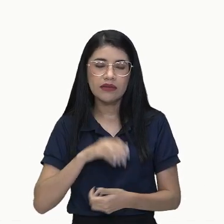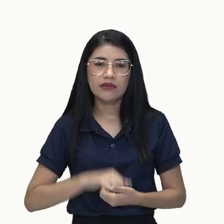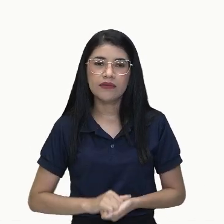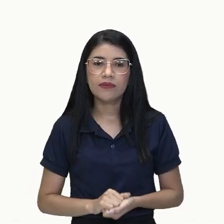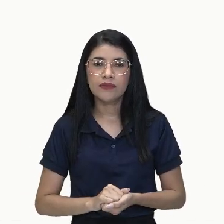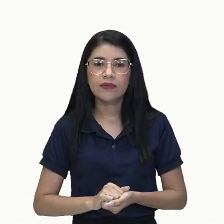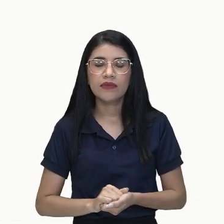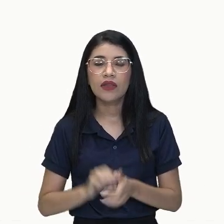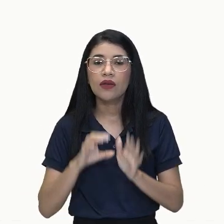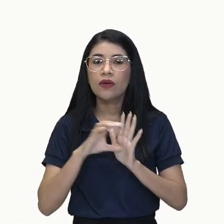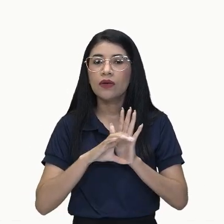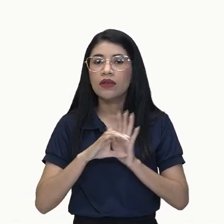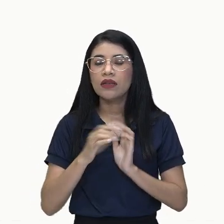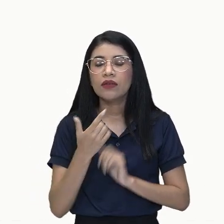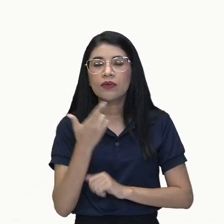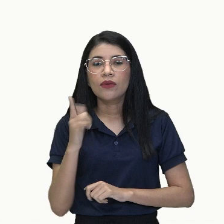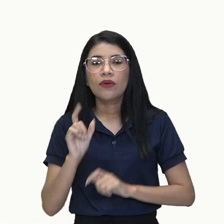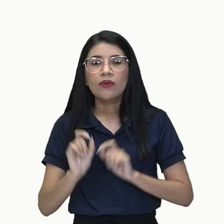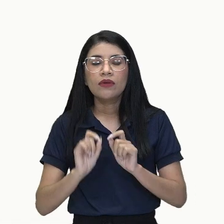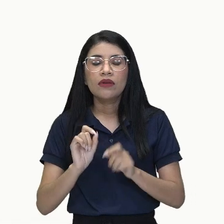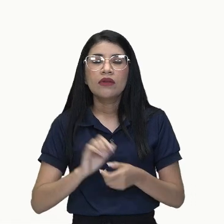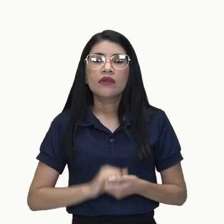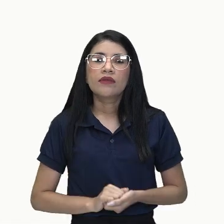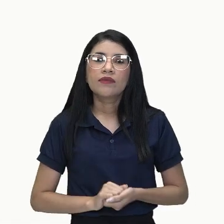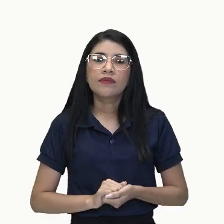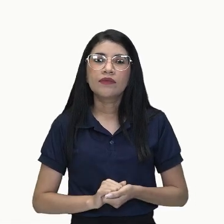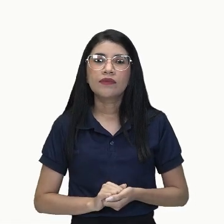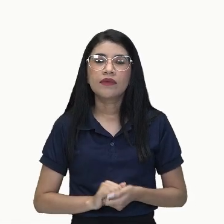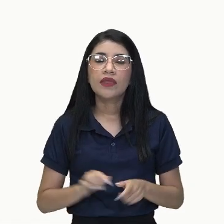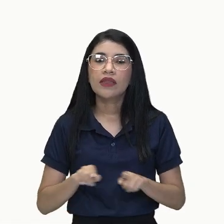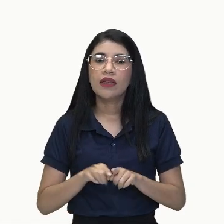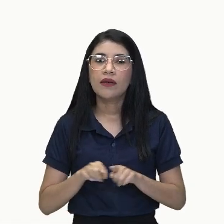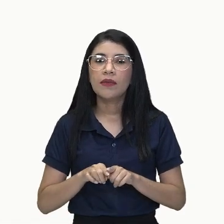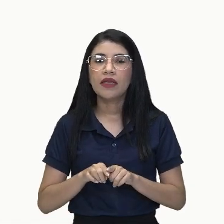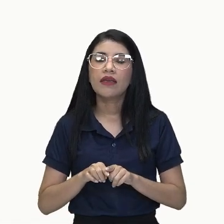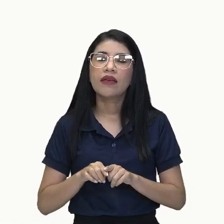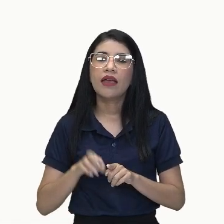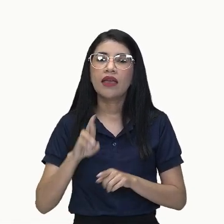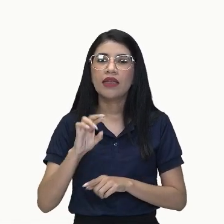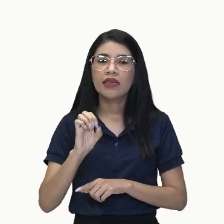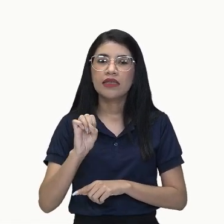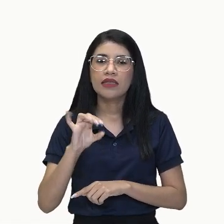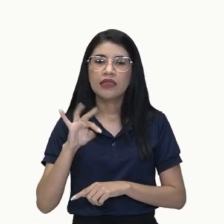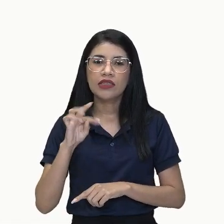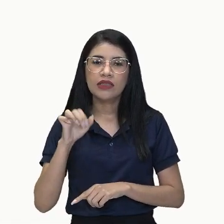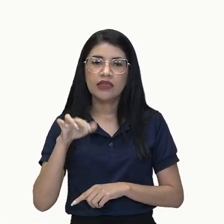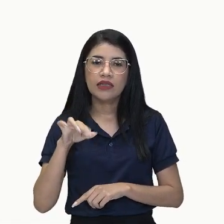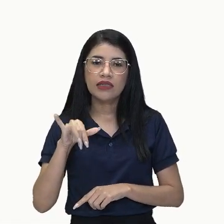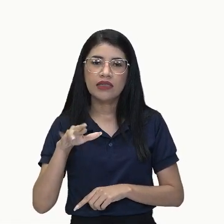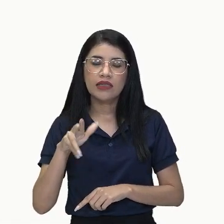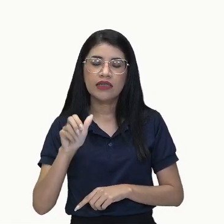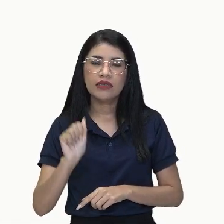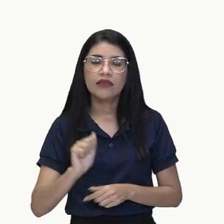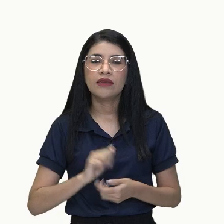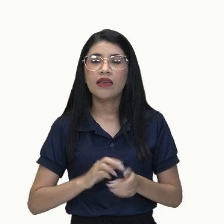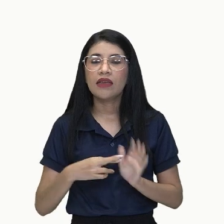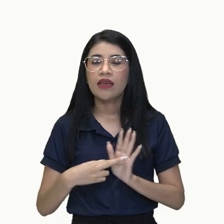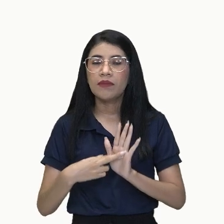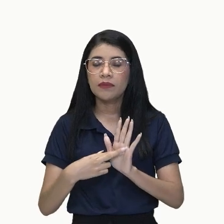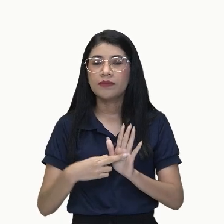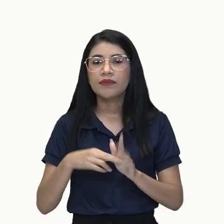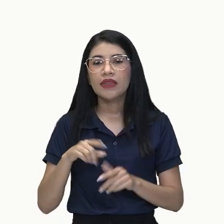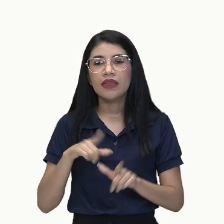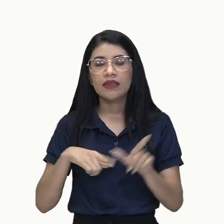Outro conceito fundamental, também conhecido como resistência elétrica, representada pela letra